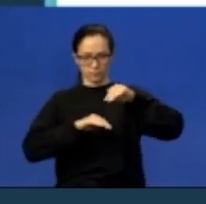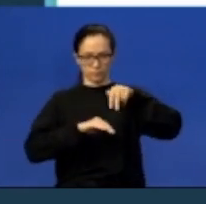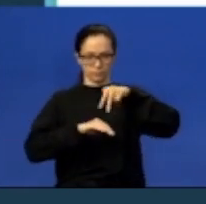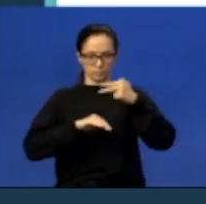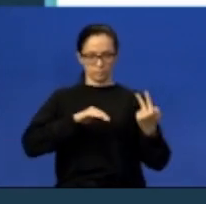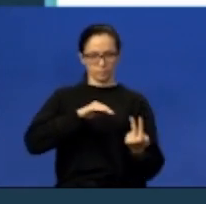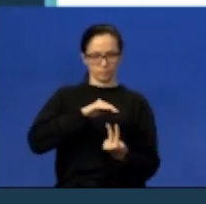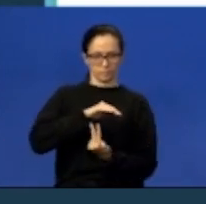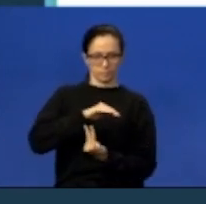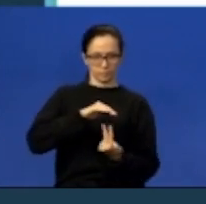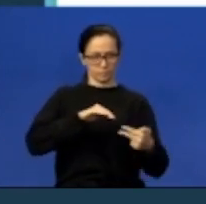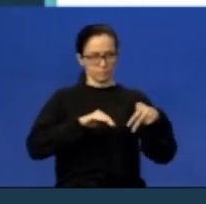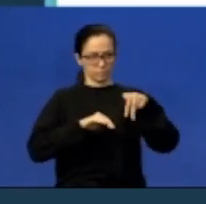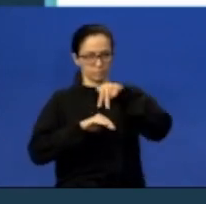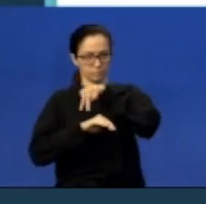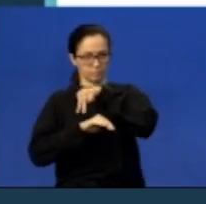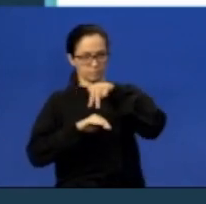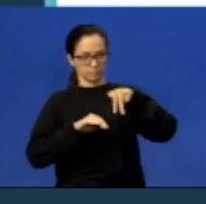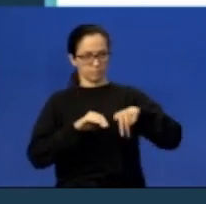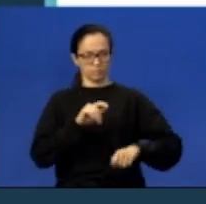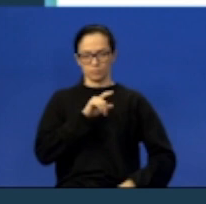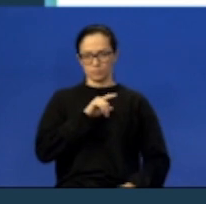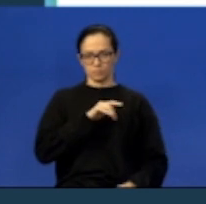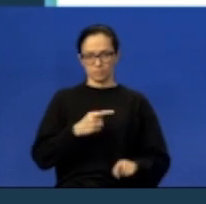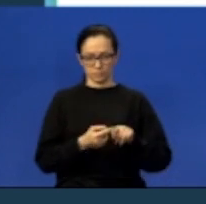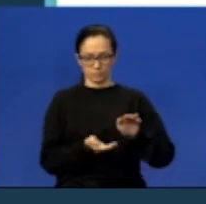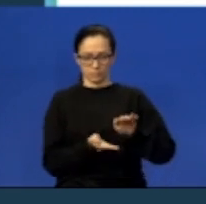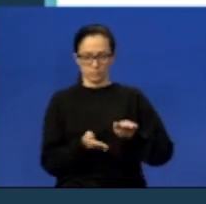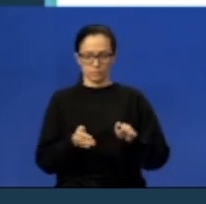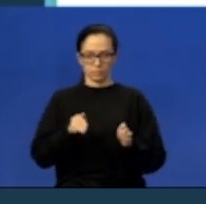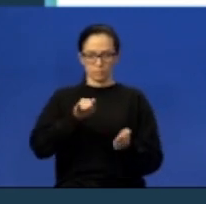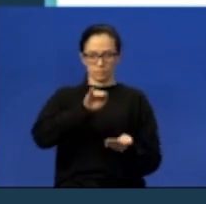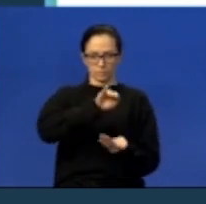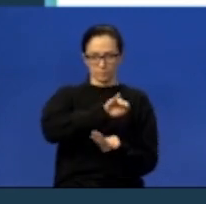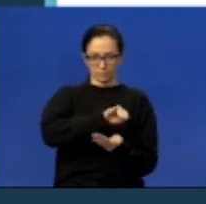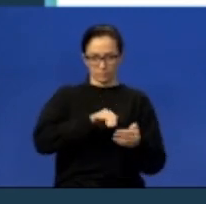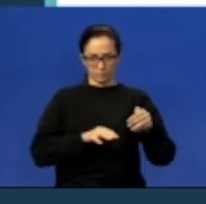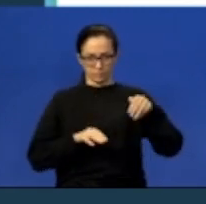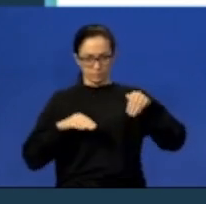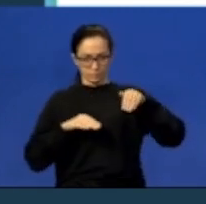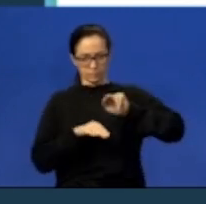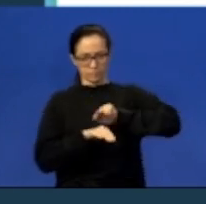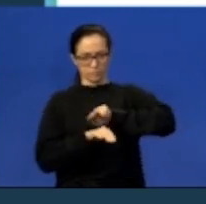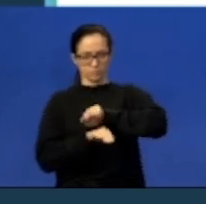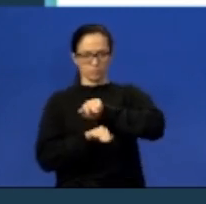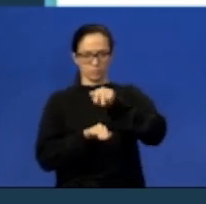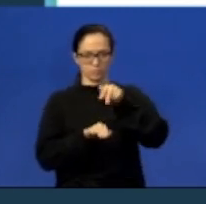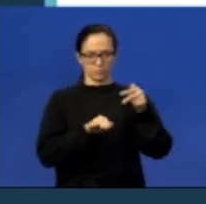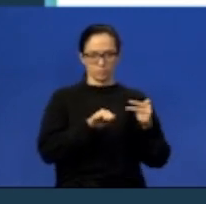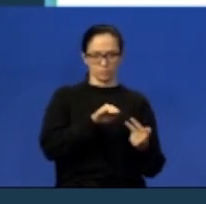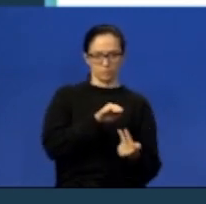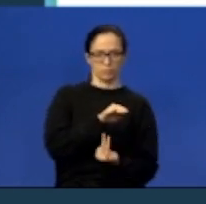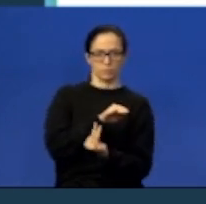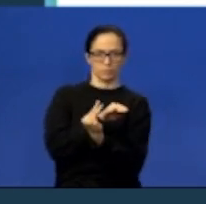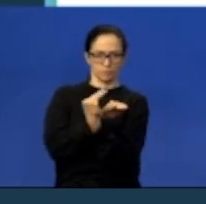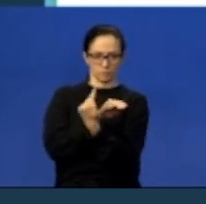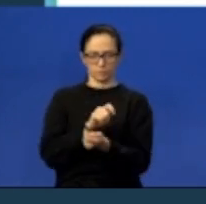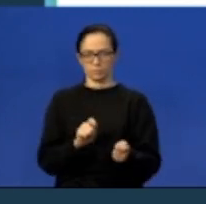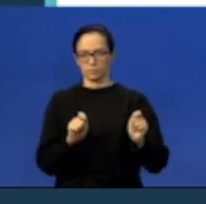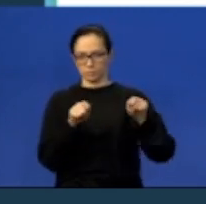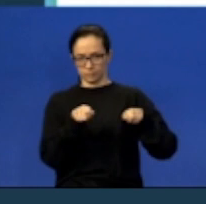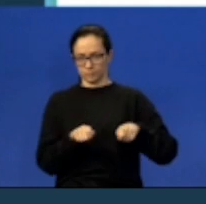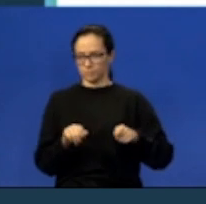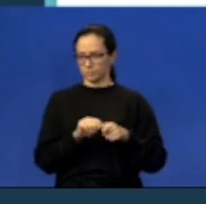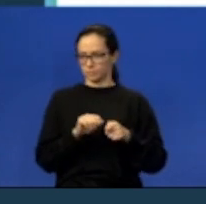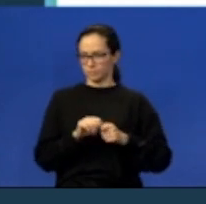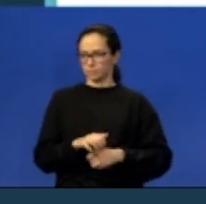indivíduo, né? Então esses sensores eles rodam em torno do indivíduo para capturar as diferentes secções, né, para a